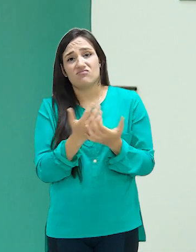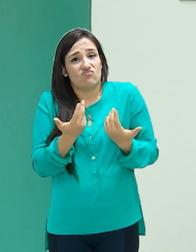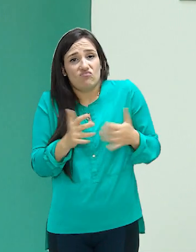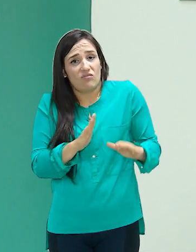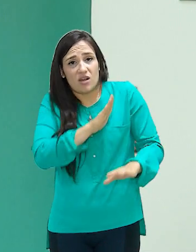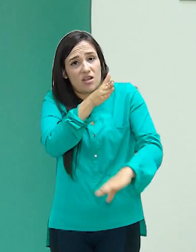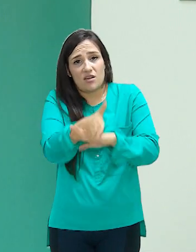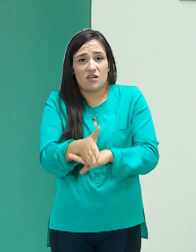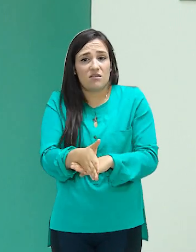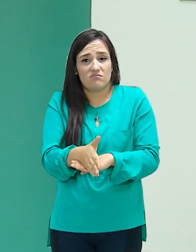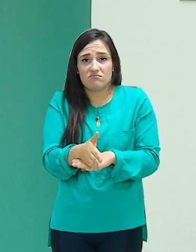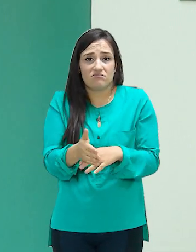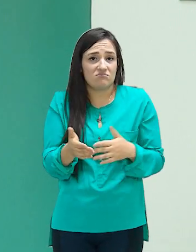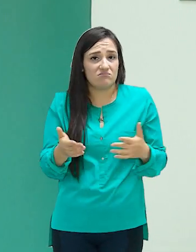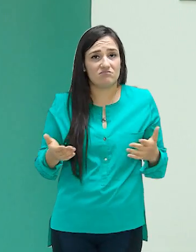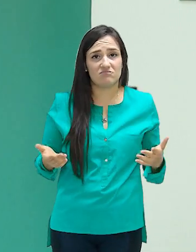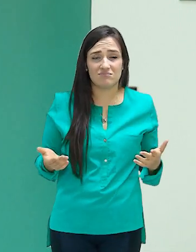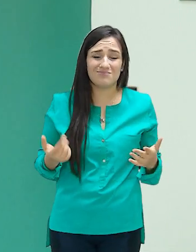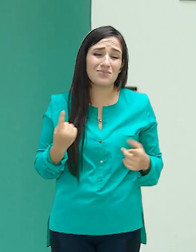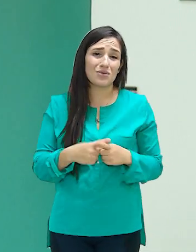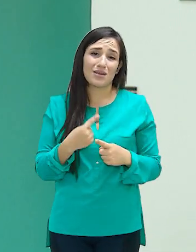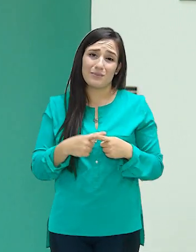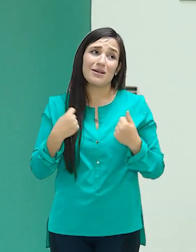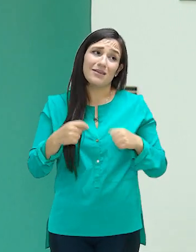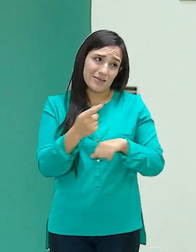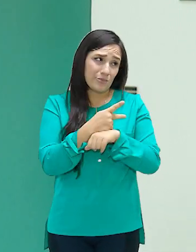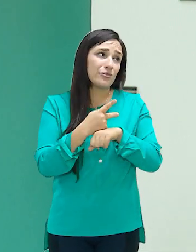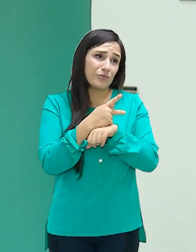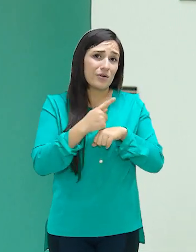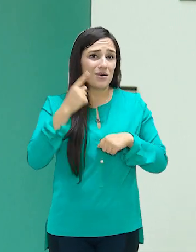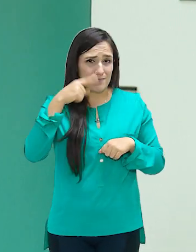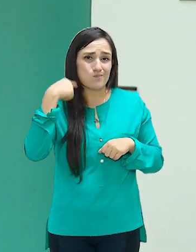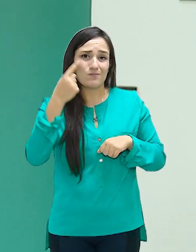o bom já é ele ir acompanhado de um advogado,